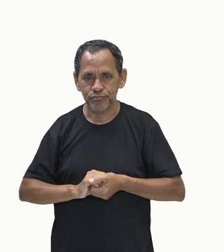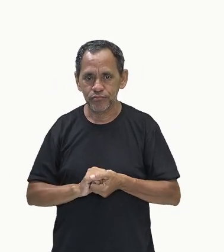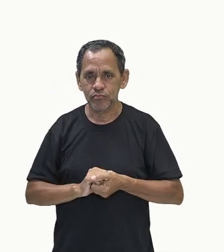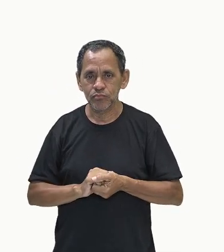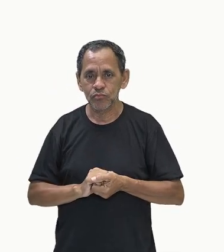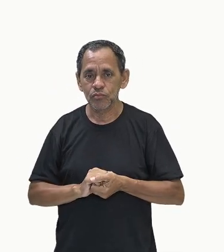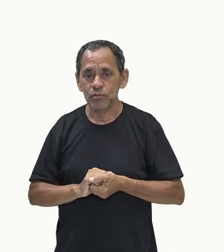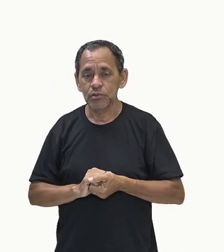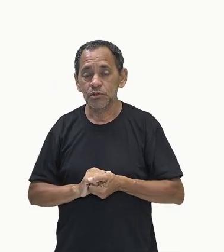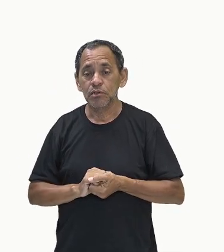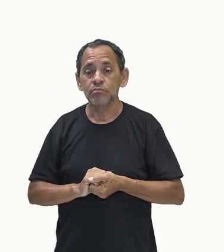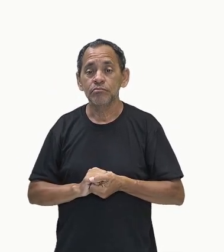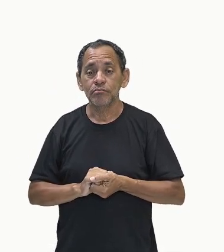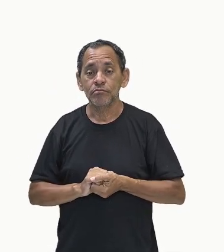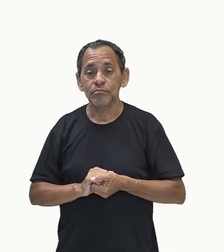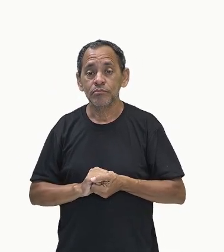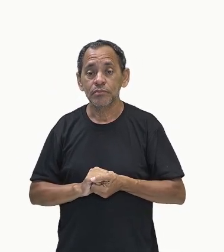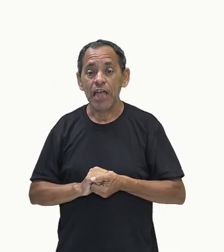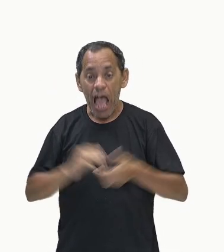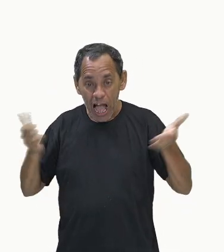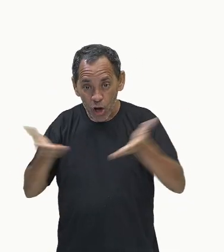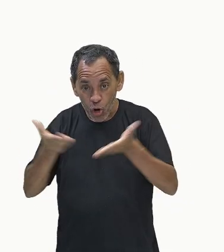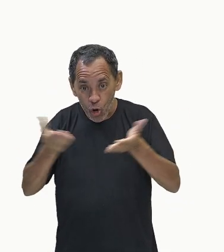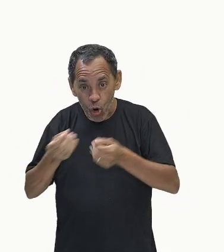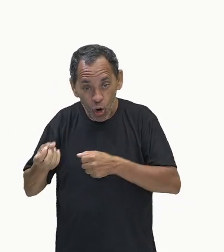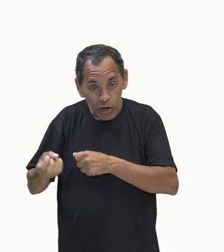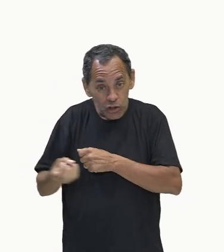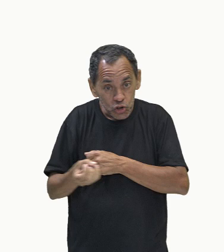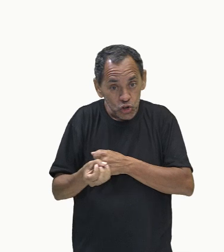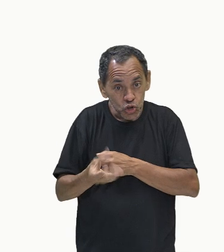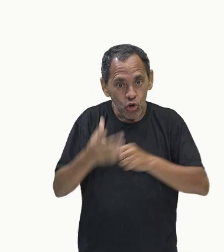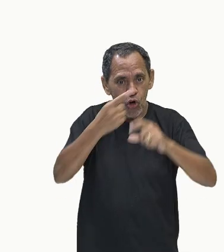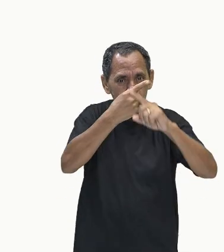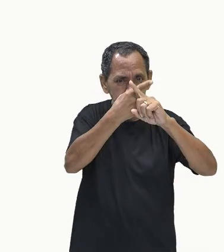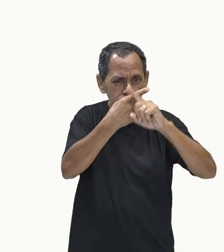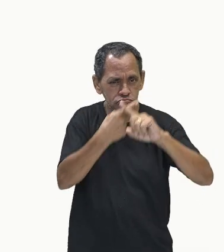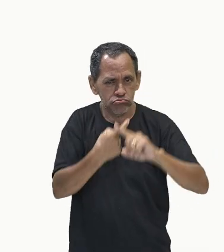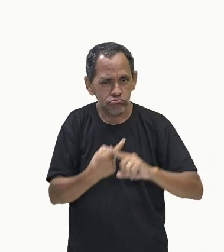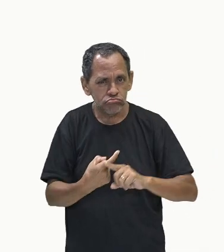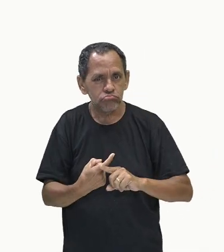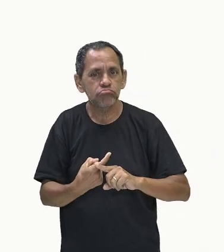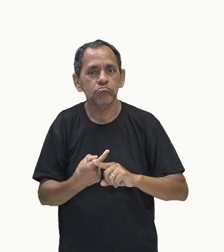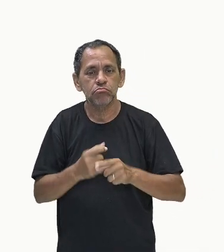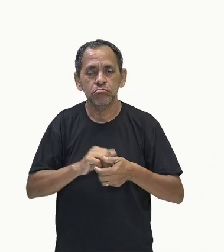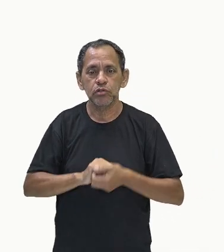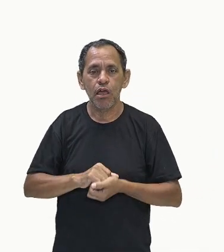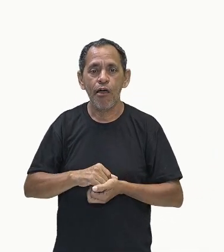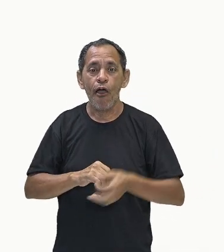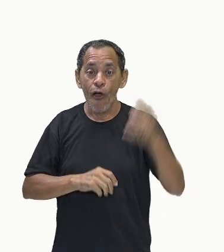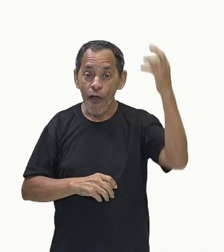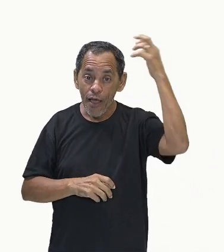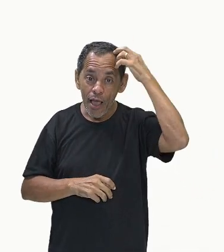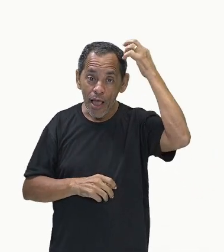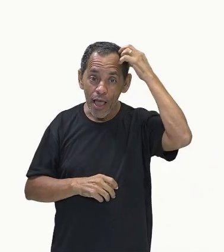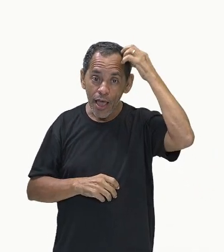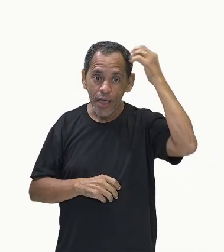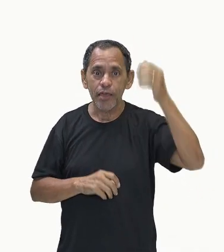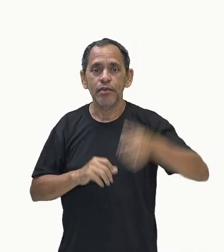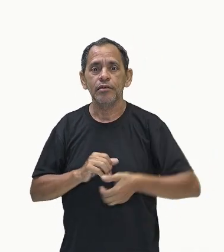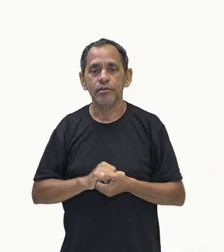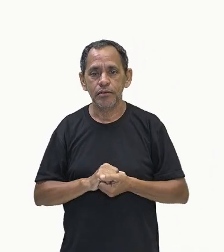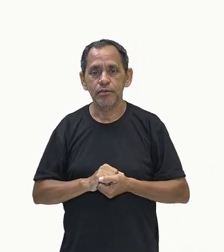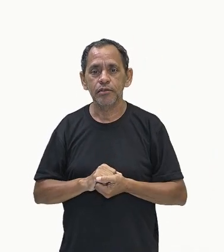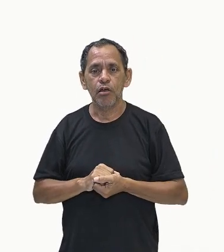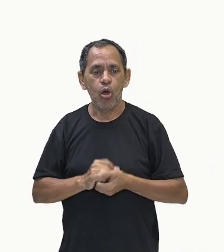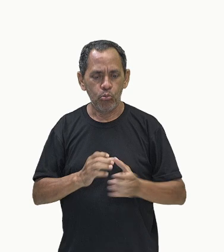Dessa vez, um novo adversário era então o que aí? O rei macedônico,